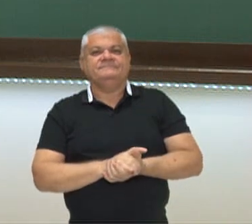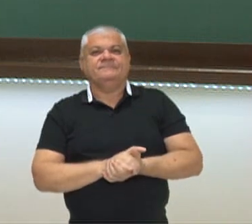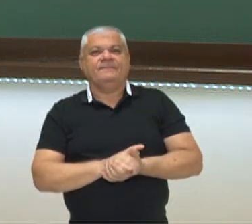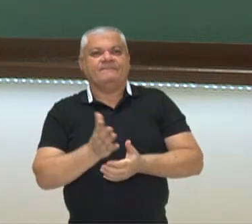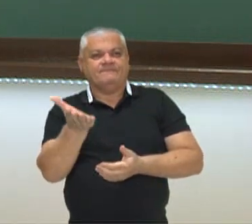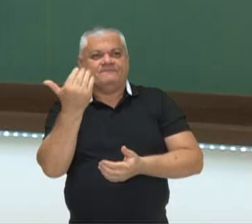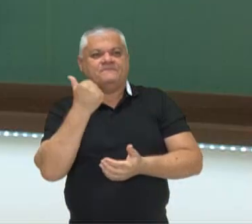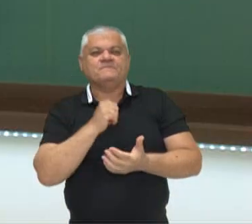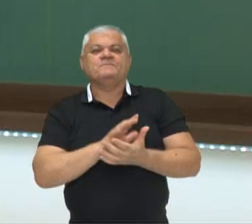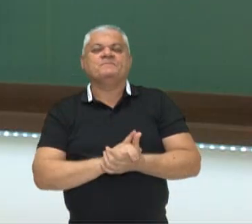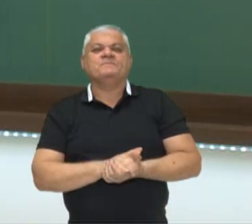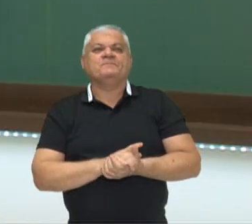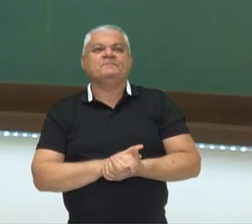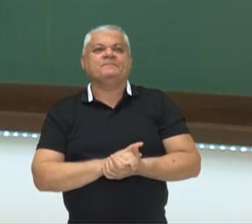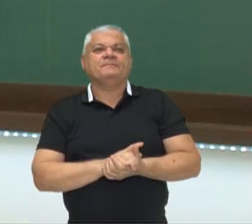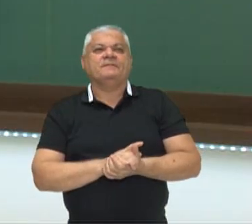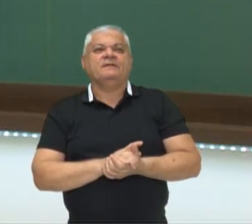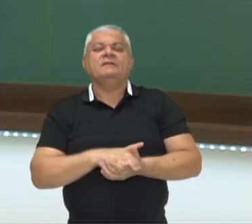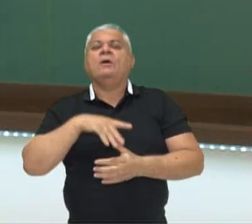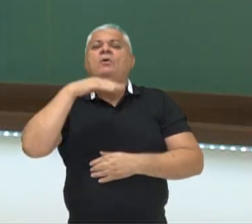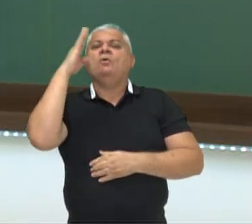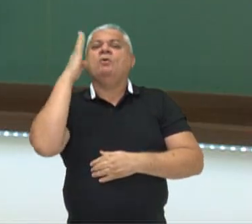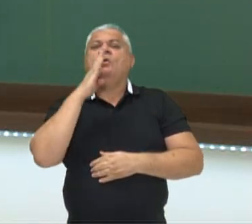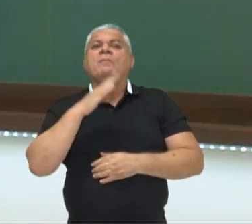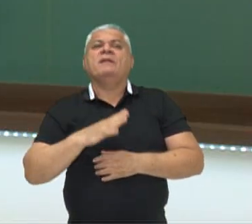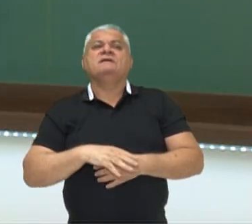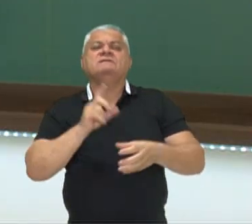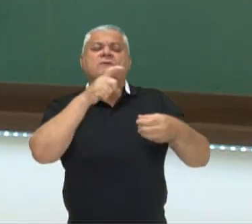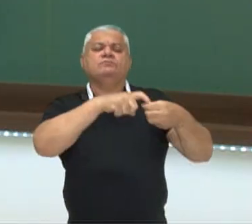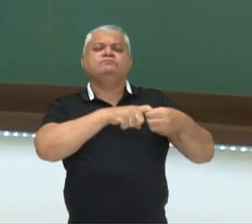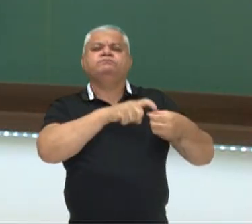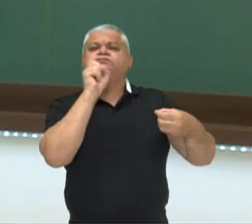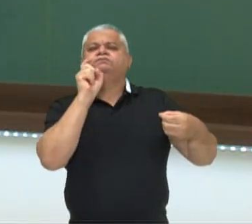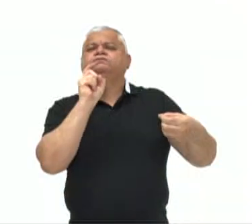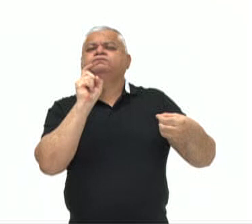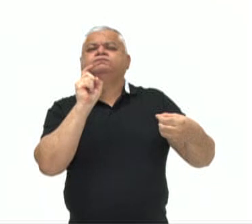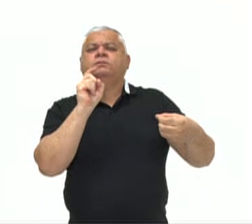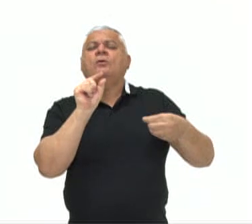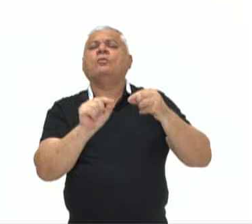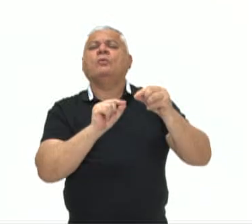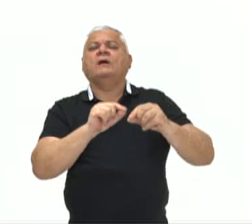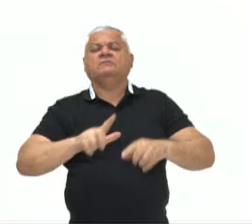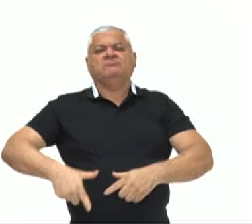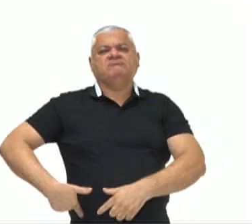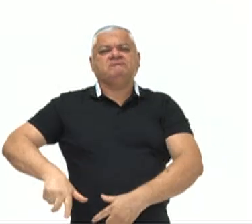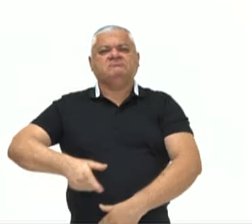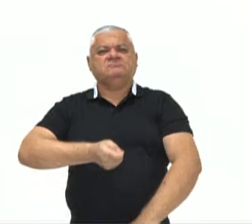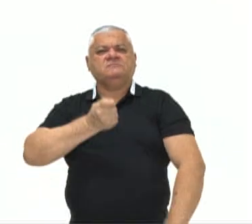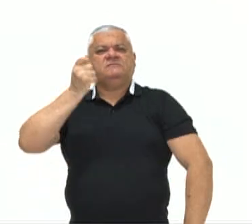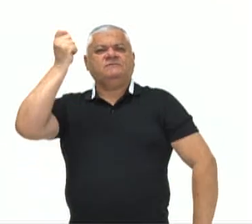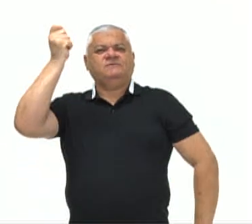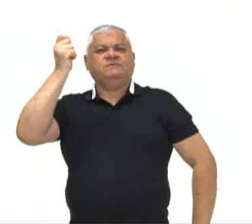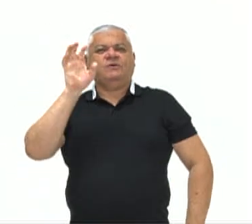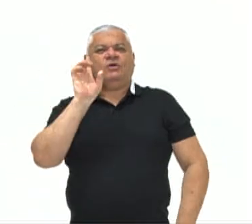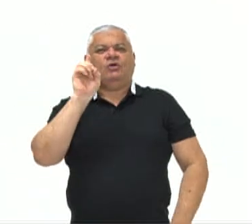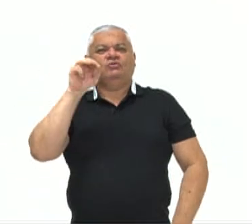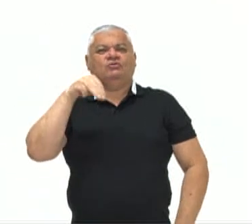Vamos continuar? Então, o Brasil deixou de ser uma colônia com a independência, né,